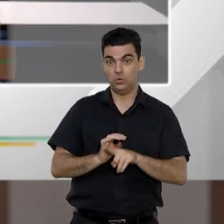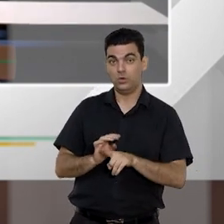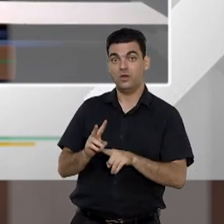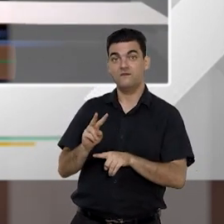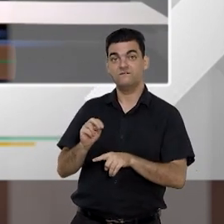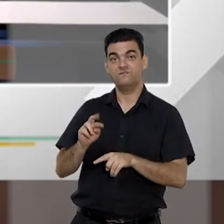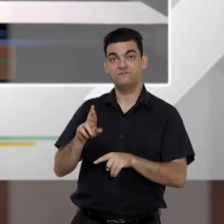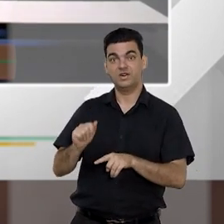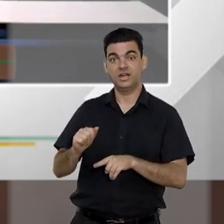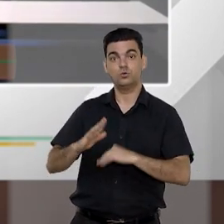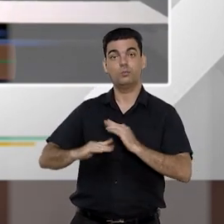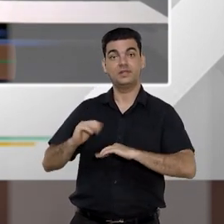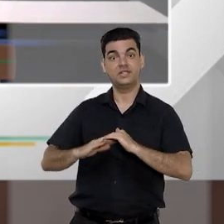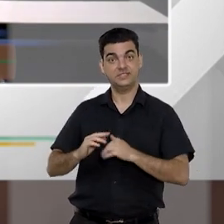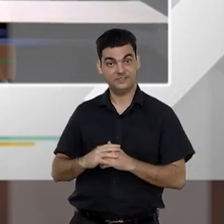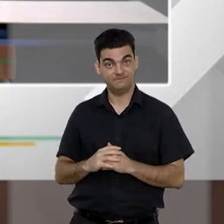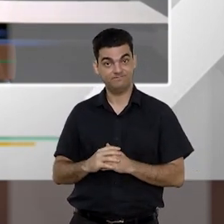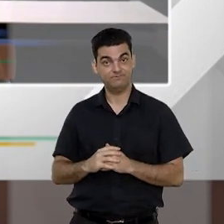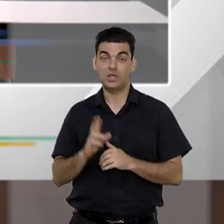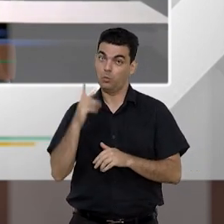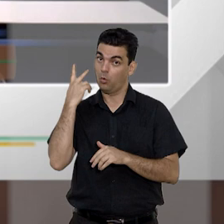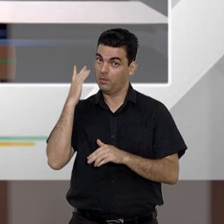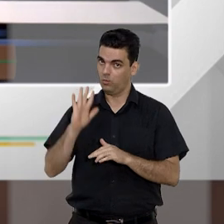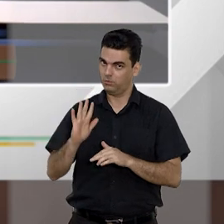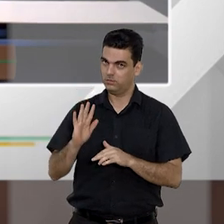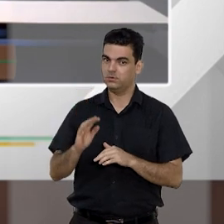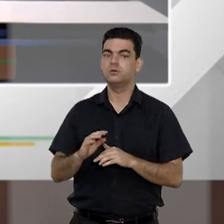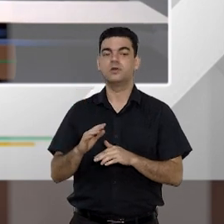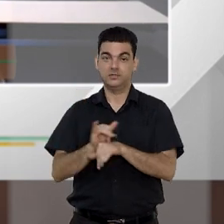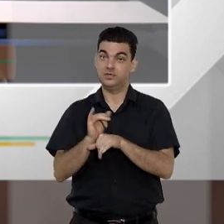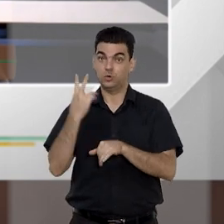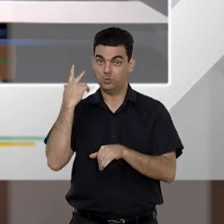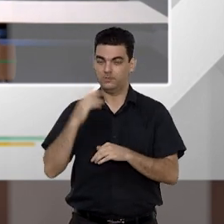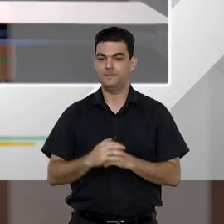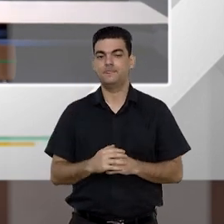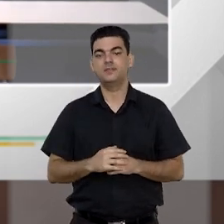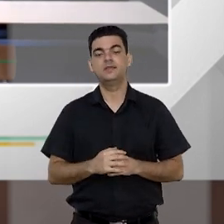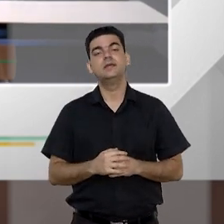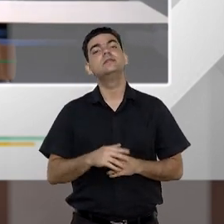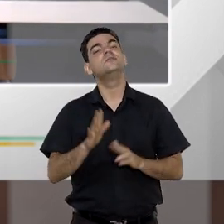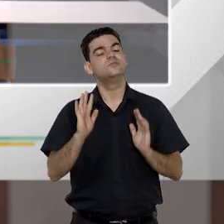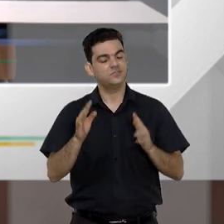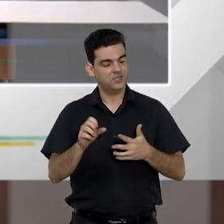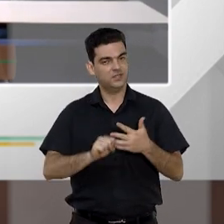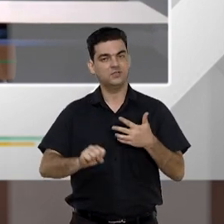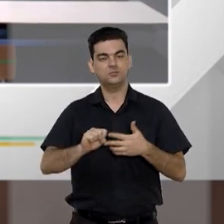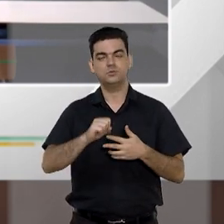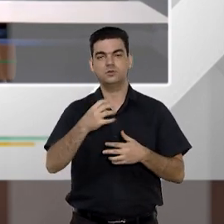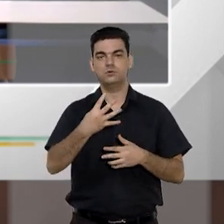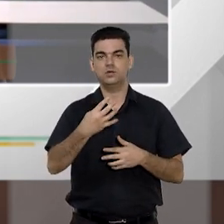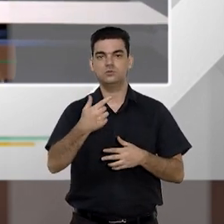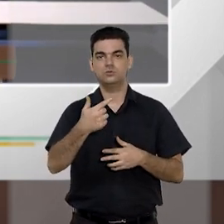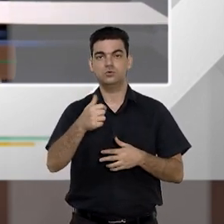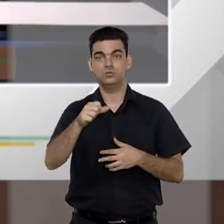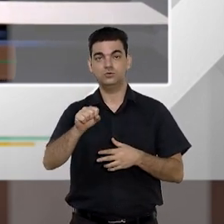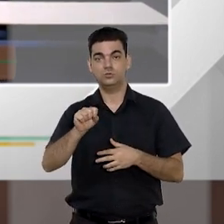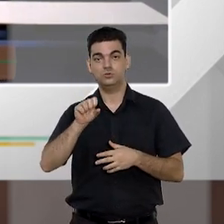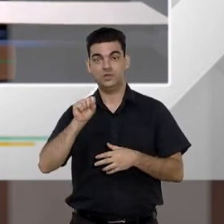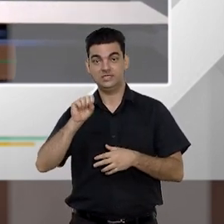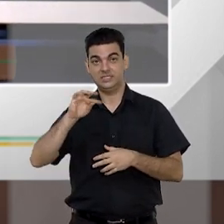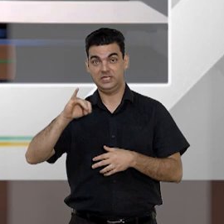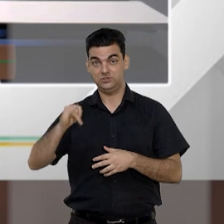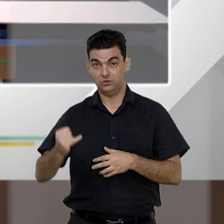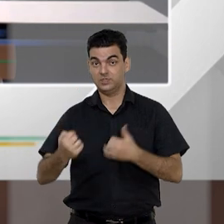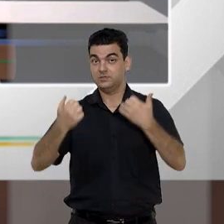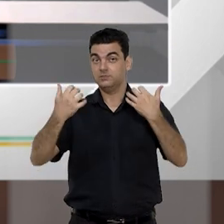juizado especial e de varas de competência comum, de procedimento comum. Inclusive, há a súmula 428